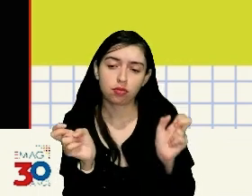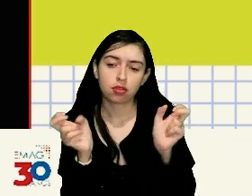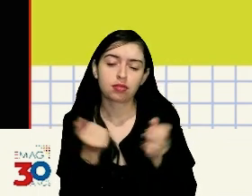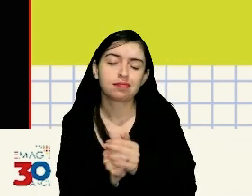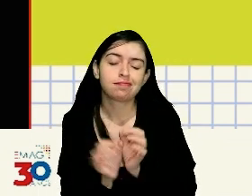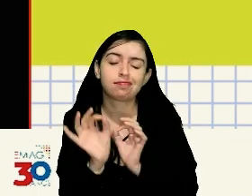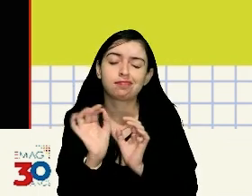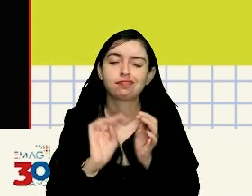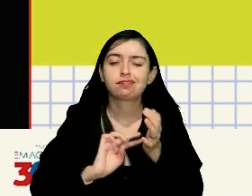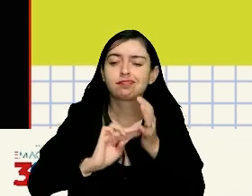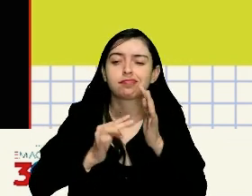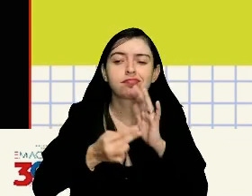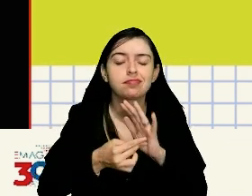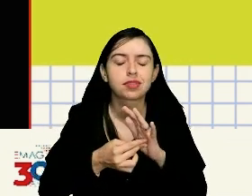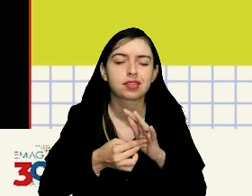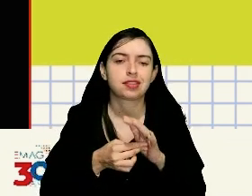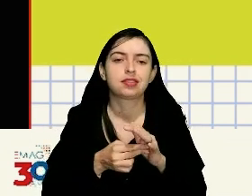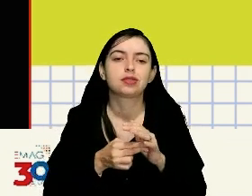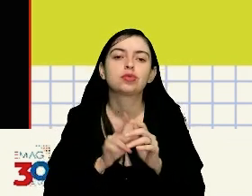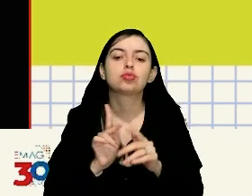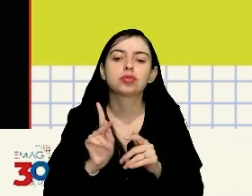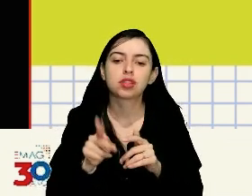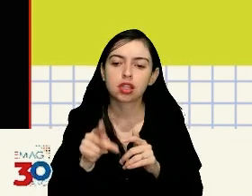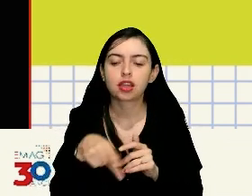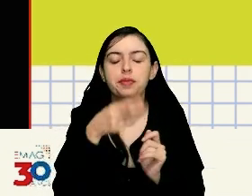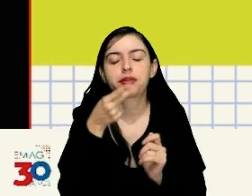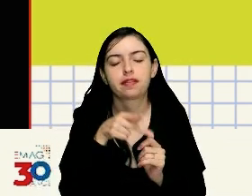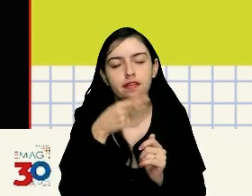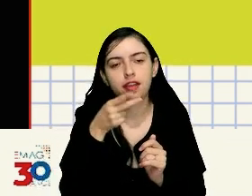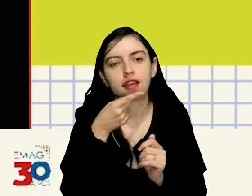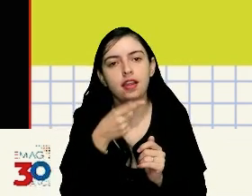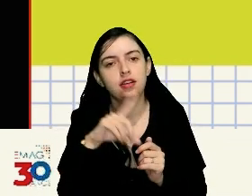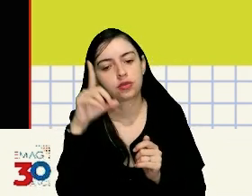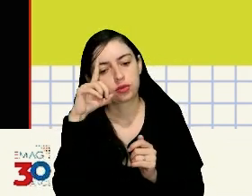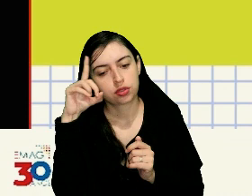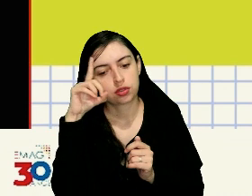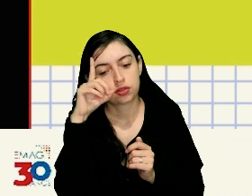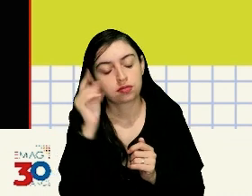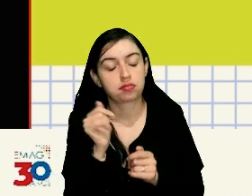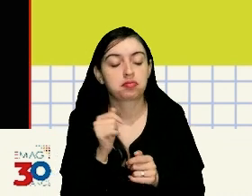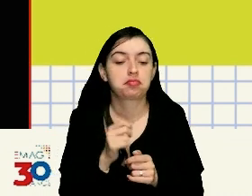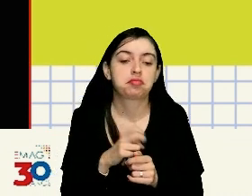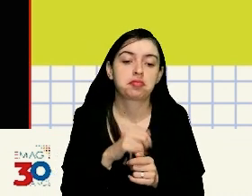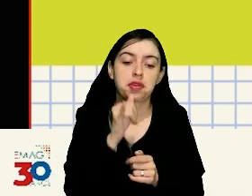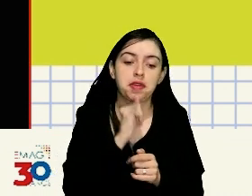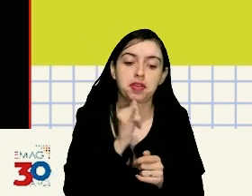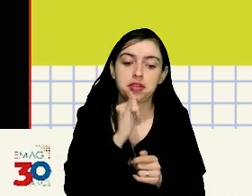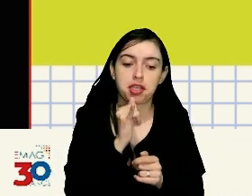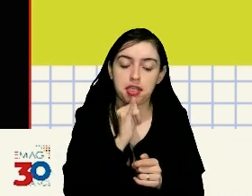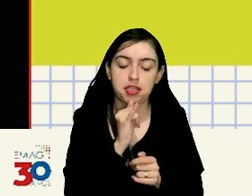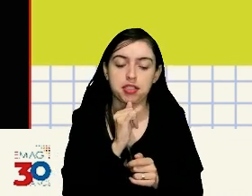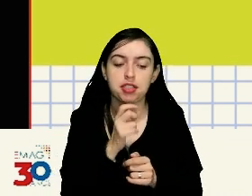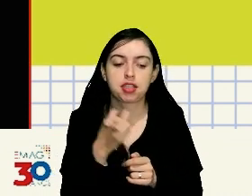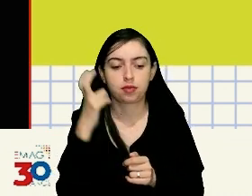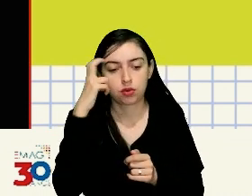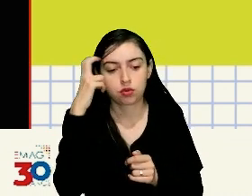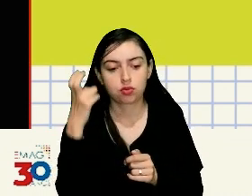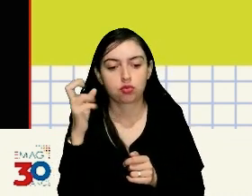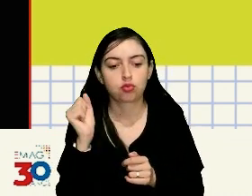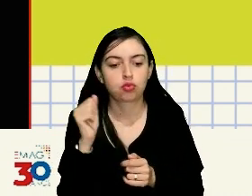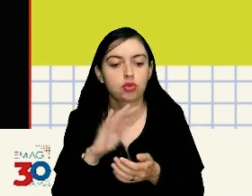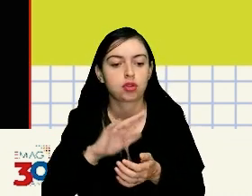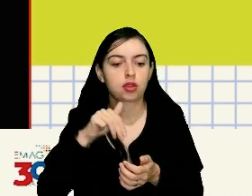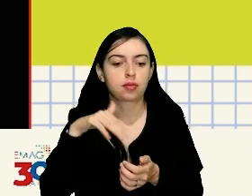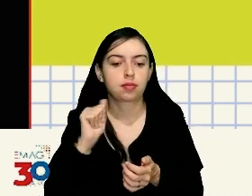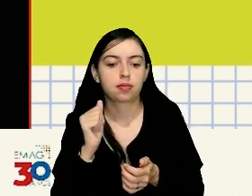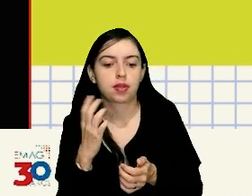perpetua na nossa sociedade de forma machista. Um exemplo de machismo institucional, e para mim é o mais gritante, por exemplo, é a diferença de licenças paternidades e